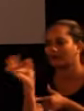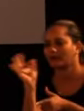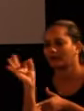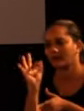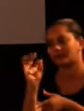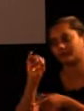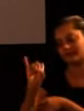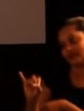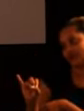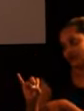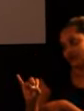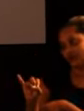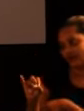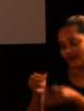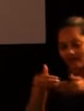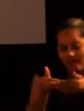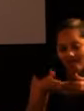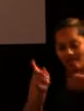né? 18,